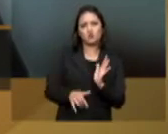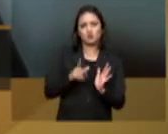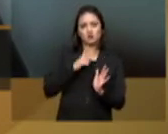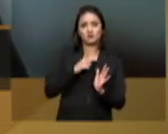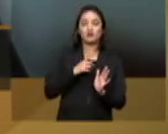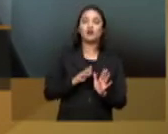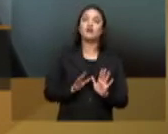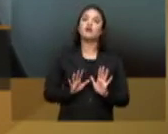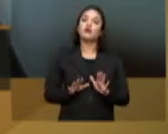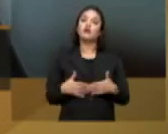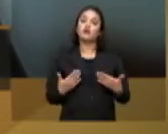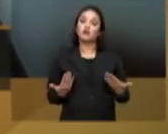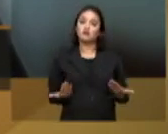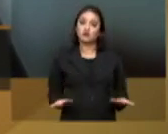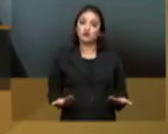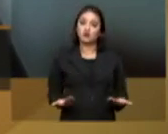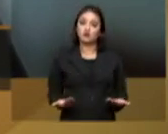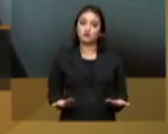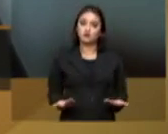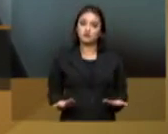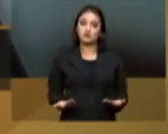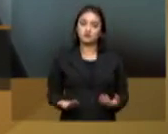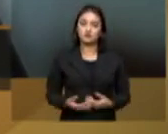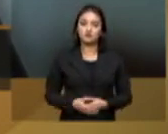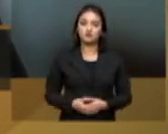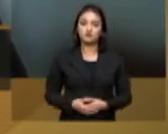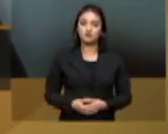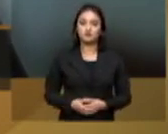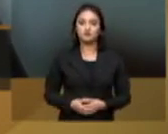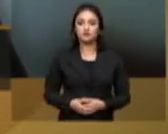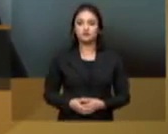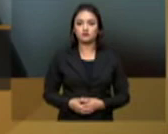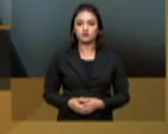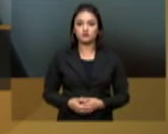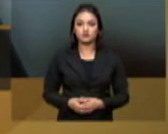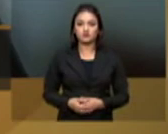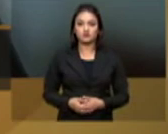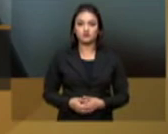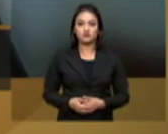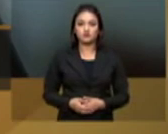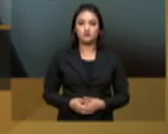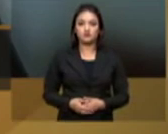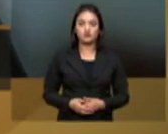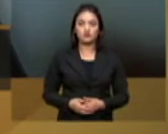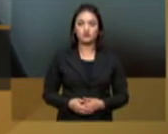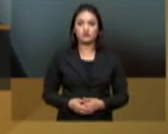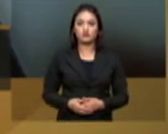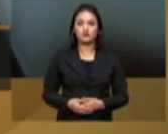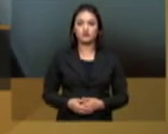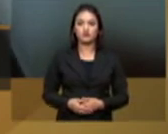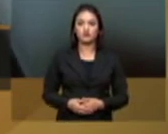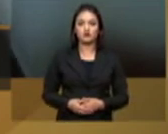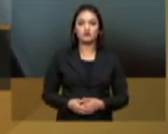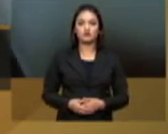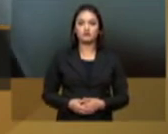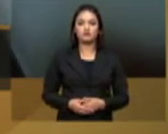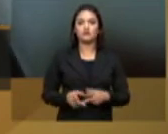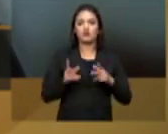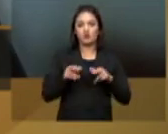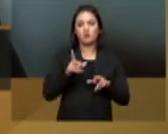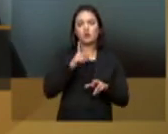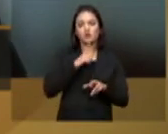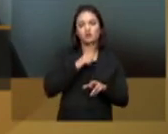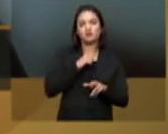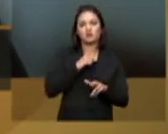sobre essas, que é o que se trata no presente caso, nas duas ações, contribuições, faço alguns